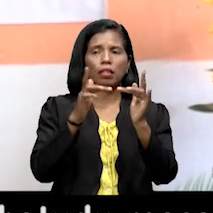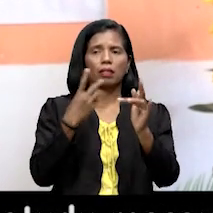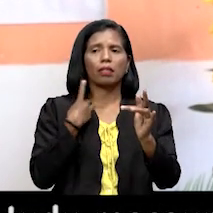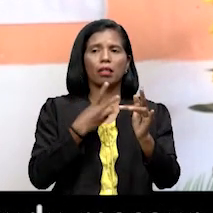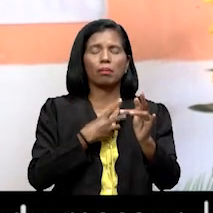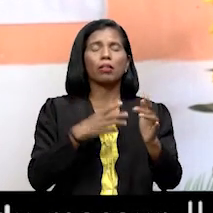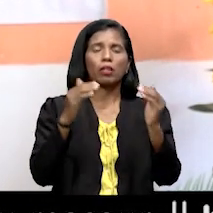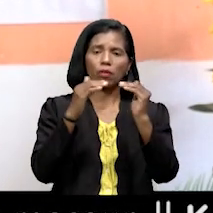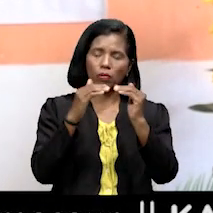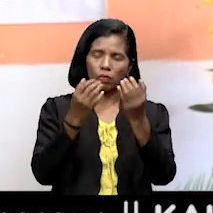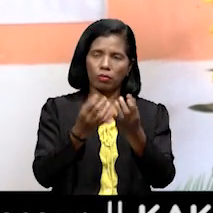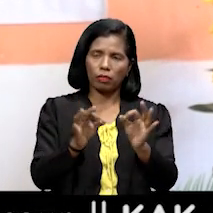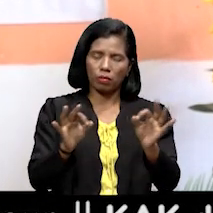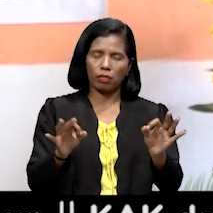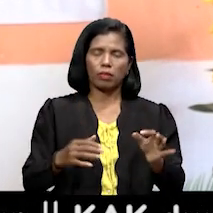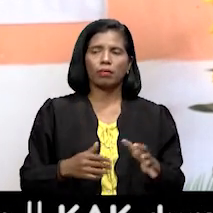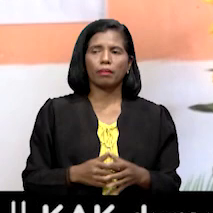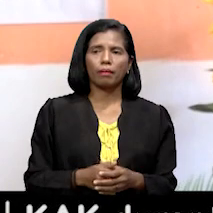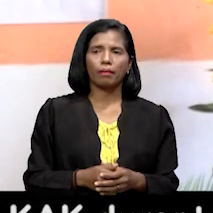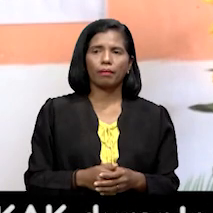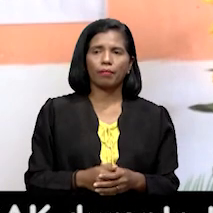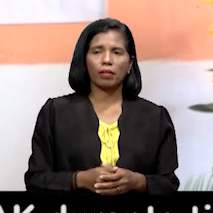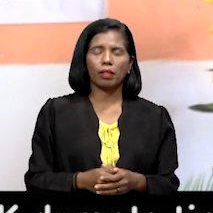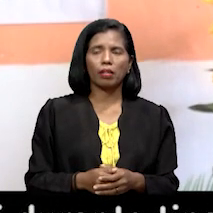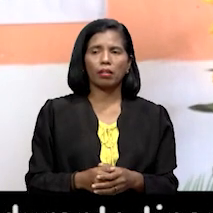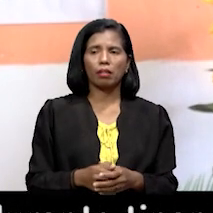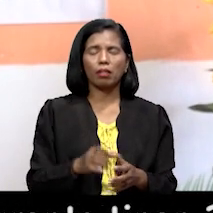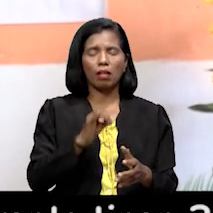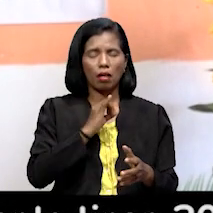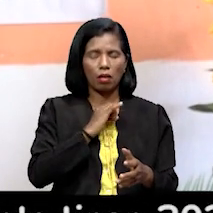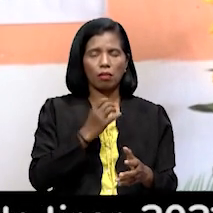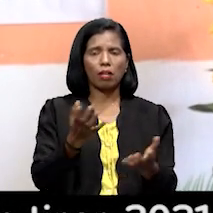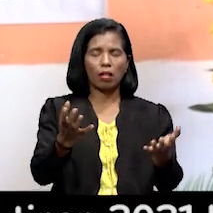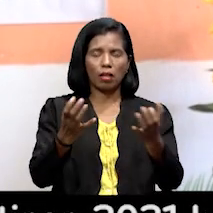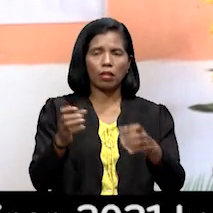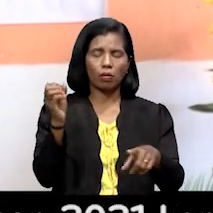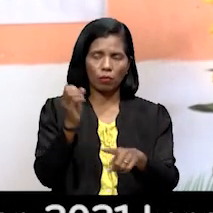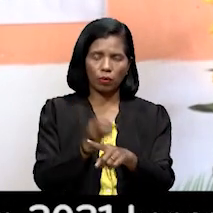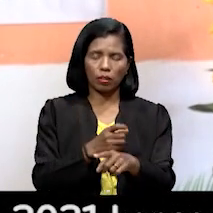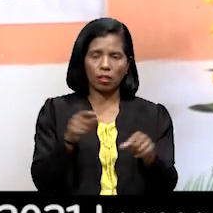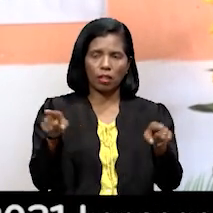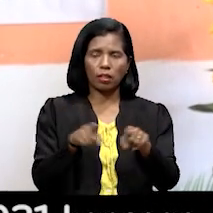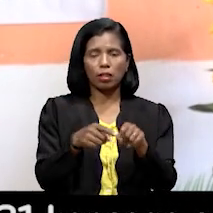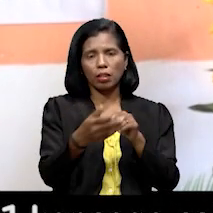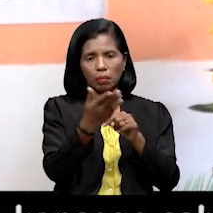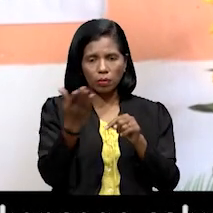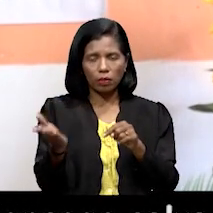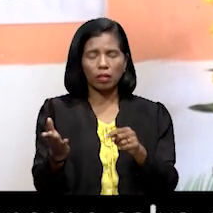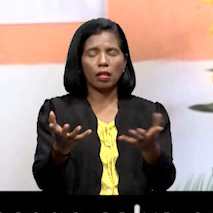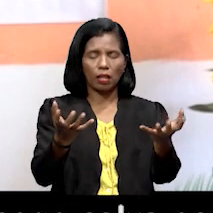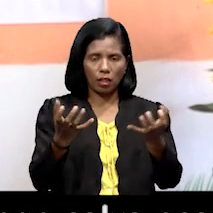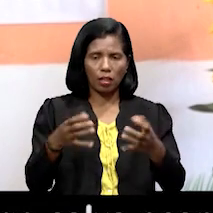ana how dala rum how hakara reforce tang hi oportunidade hanesa ni atu ta bot sira ne bem hakara